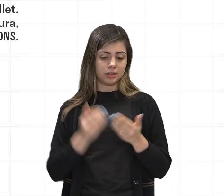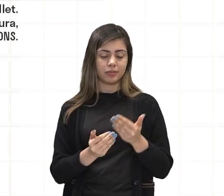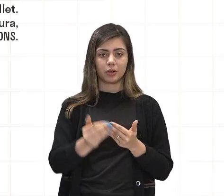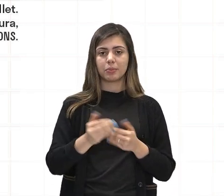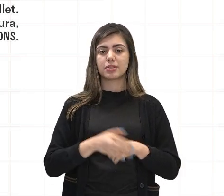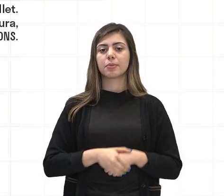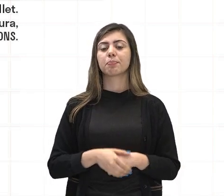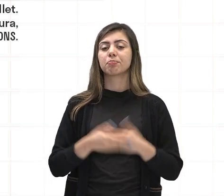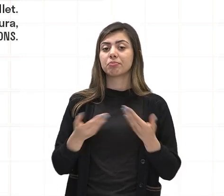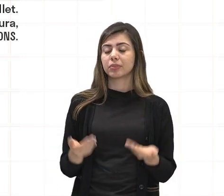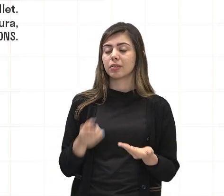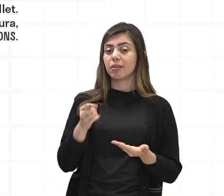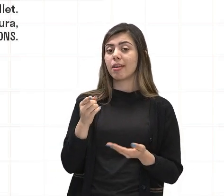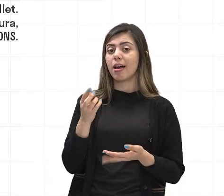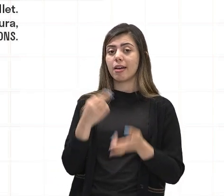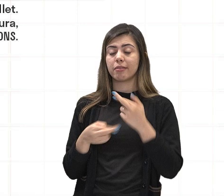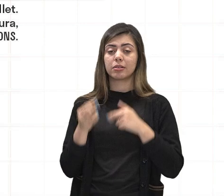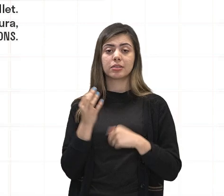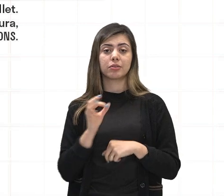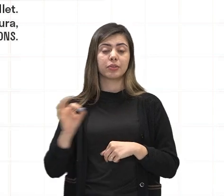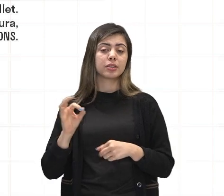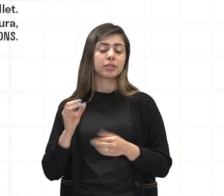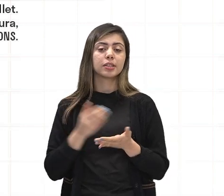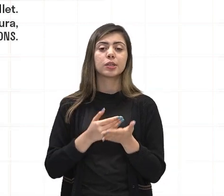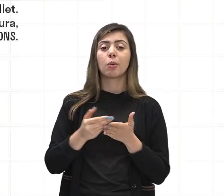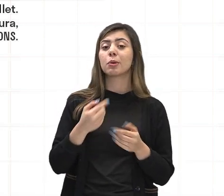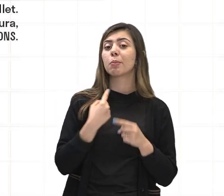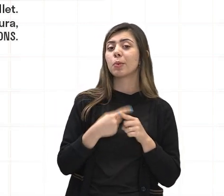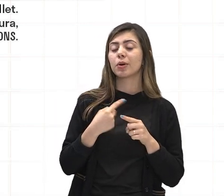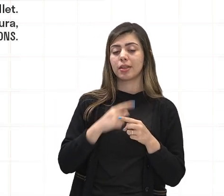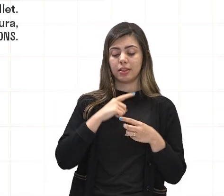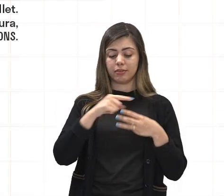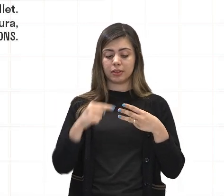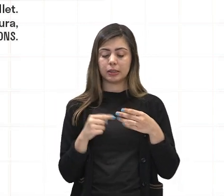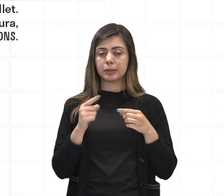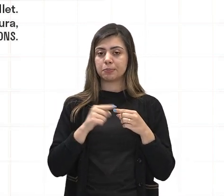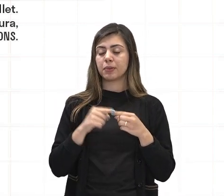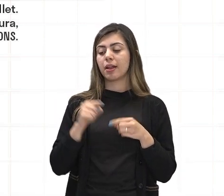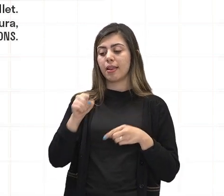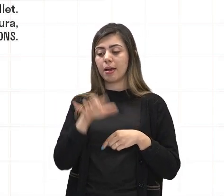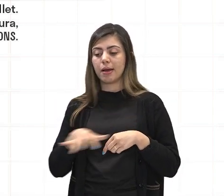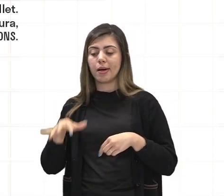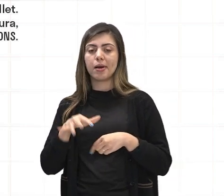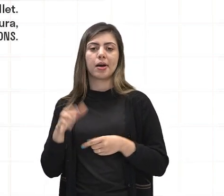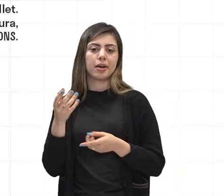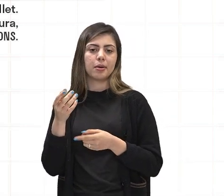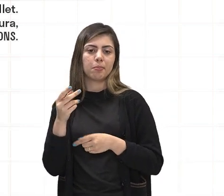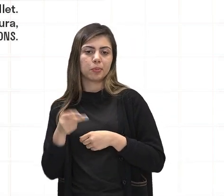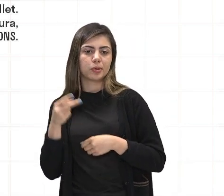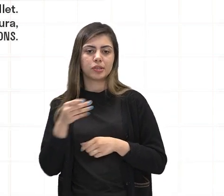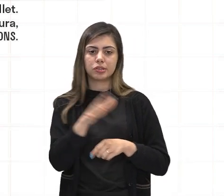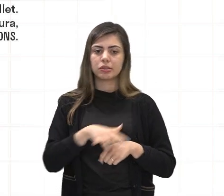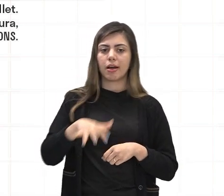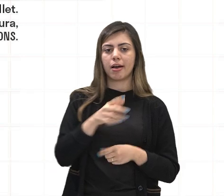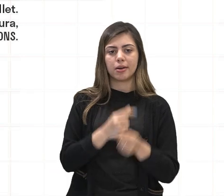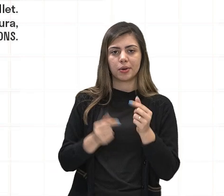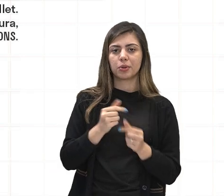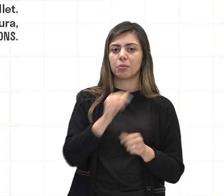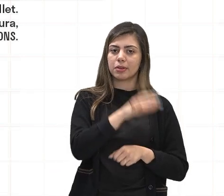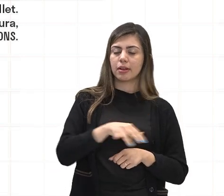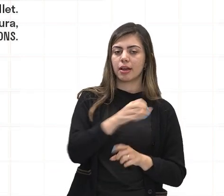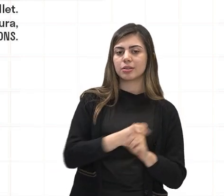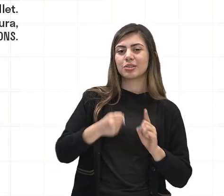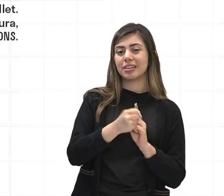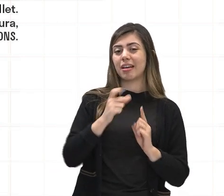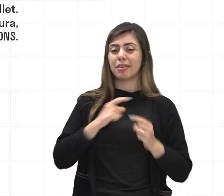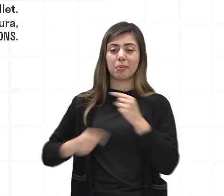Então, a Revolução Francesa surgiu da crise política, econômica e social no final do século XVIII. Marcou o fim da